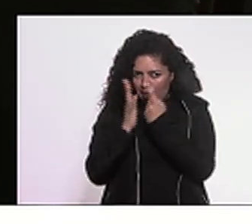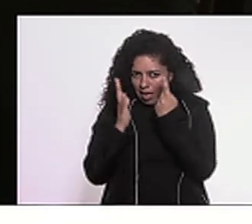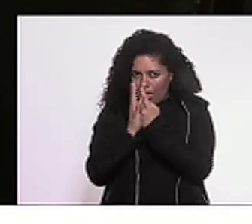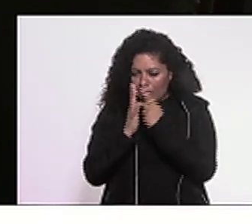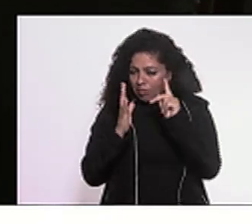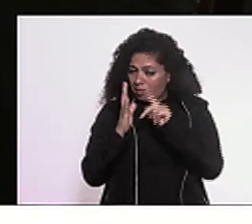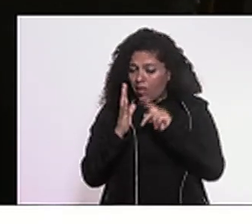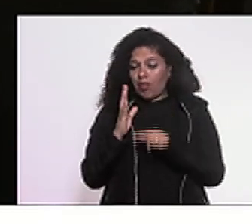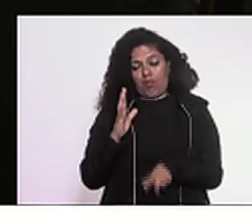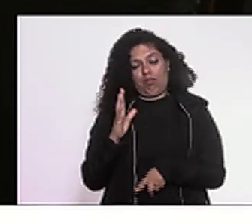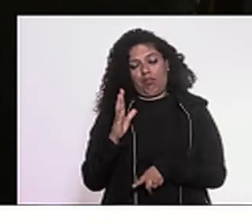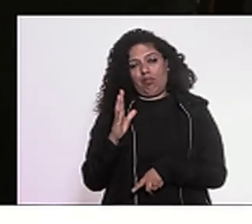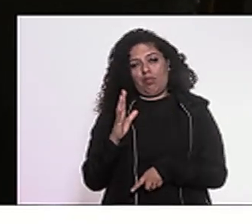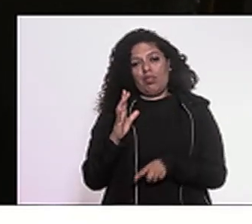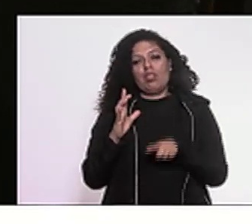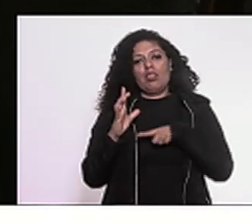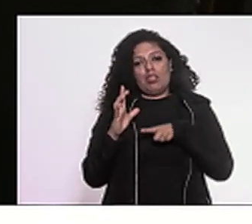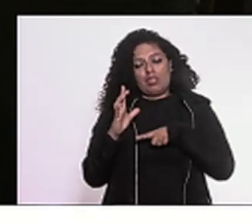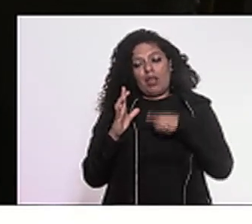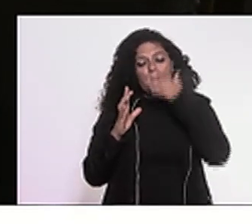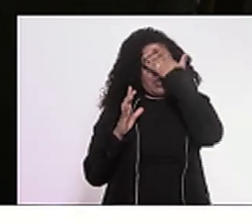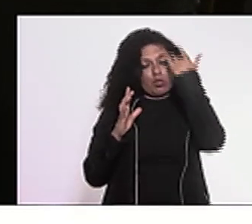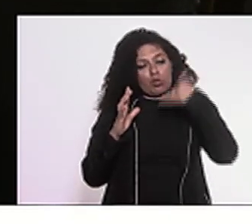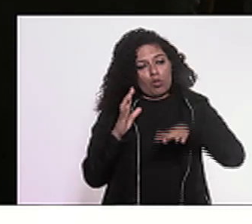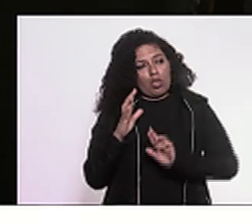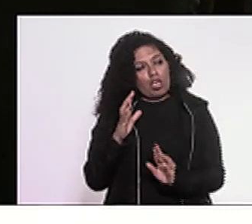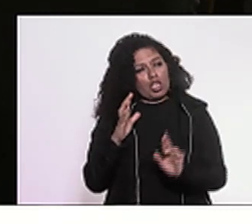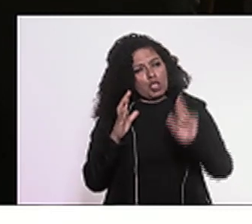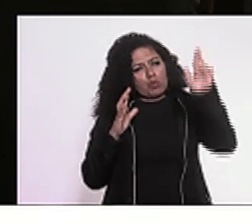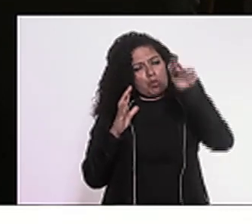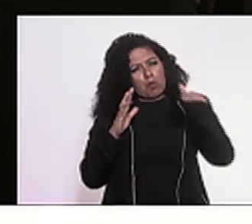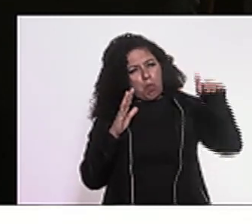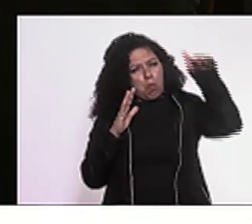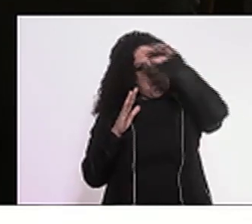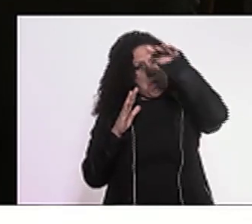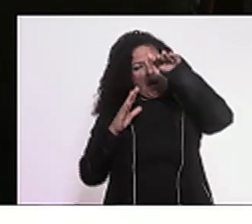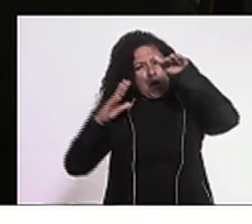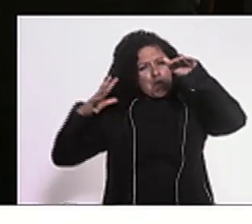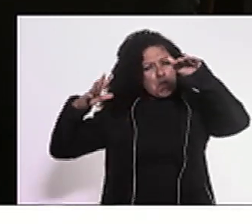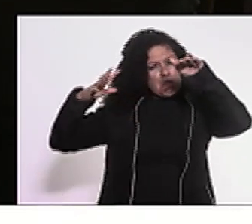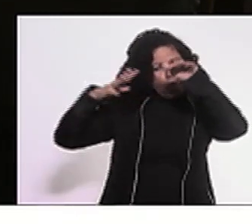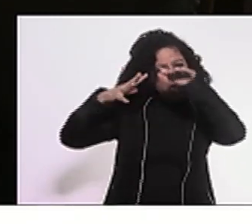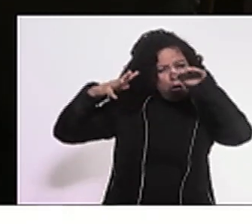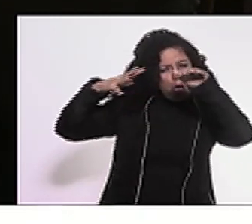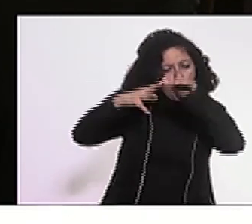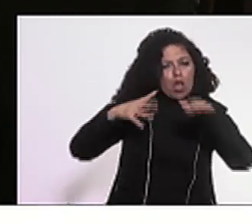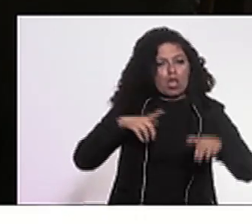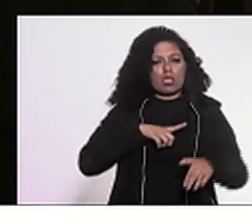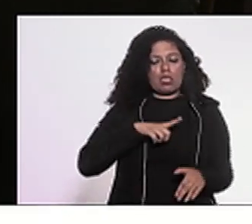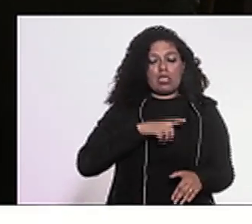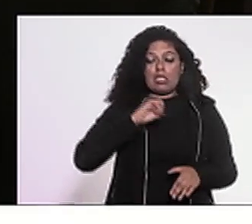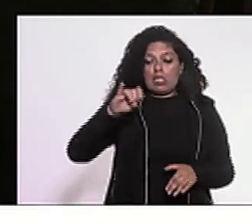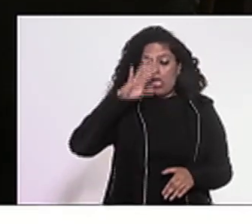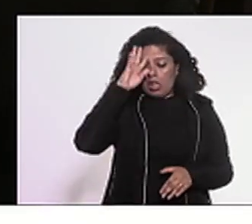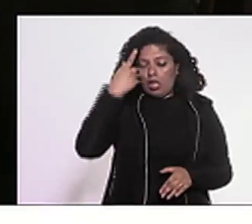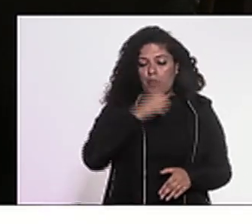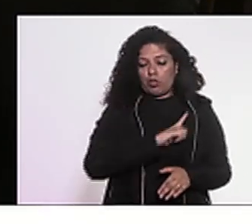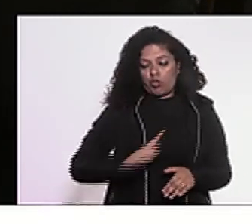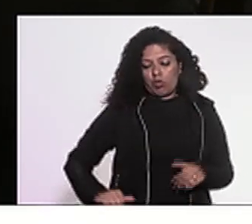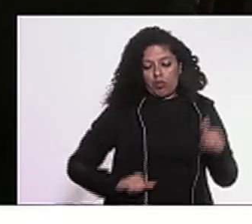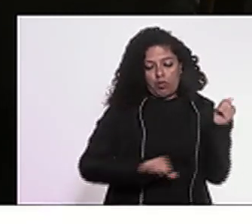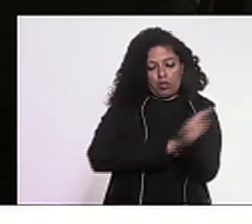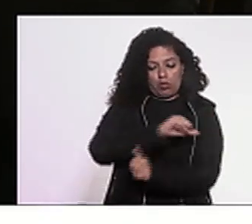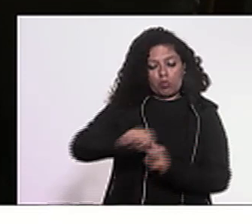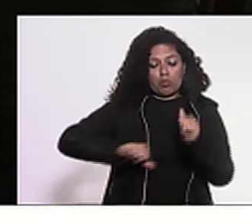também contra o superior. Isso a gente vê muitas das vezes. E cada vez que muda o governo, eu vejo, não,